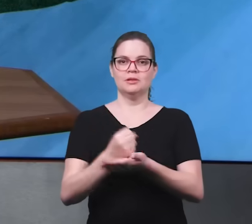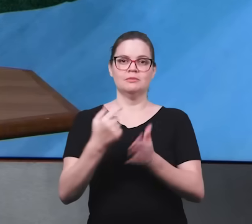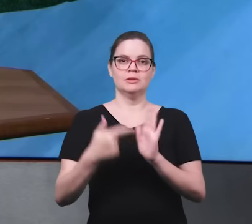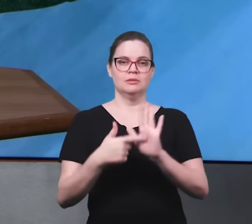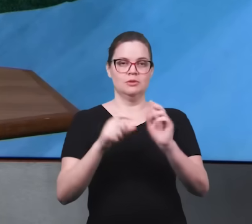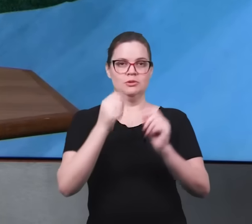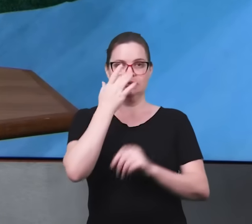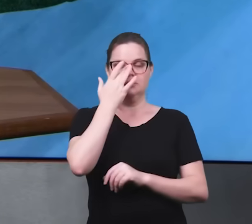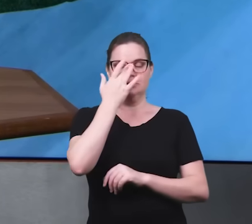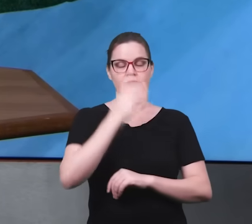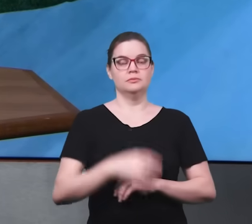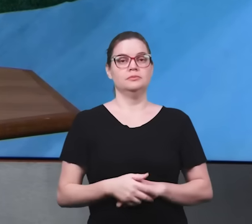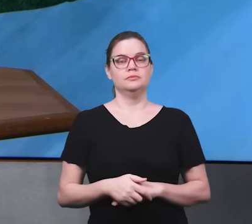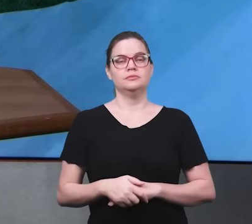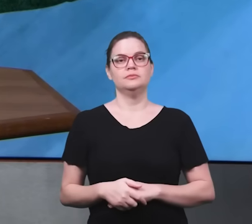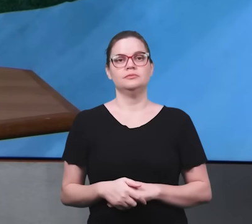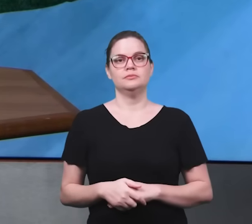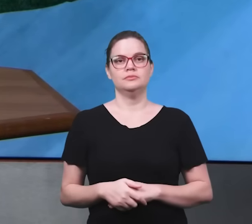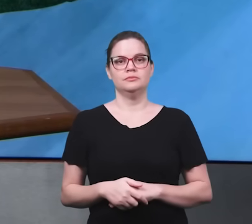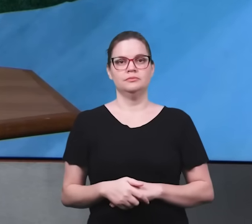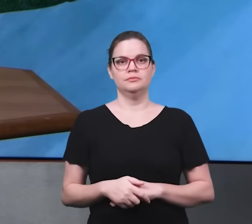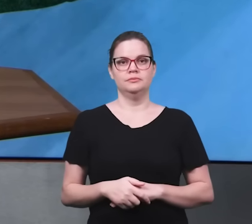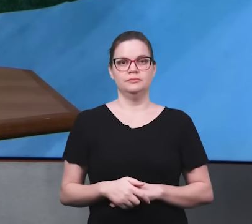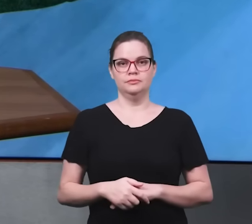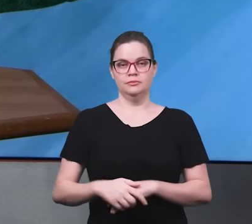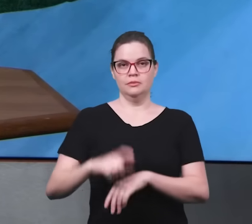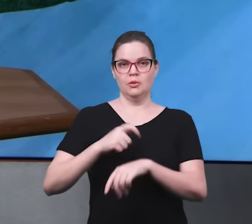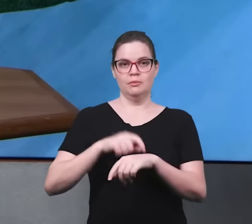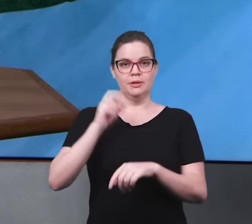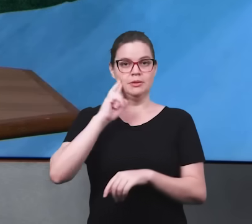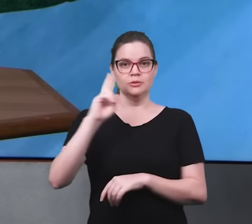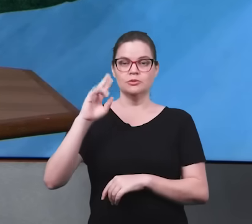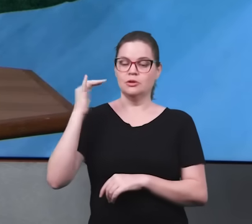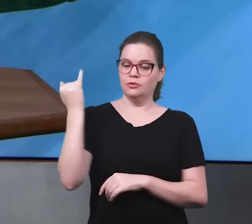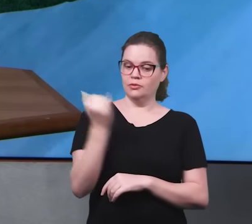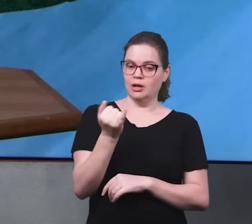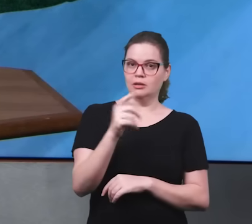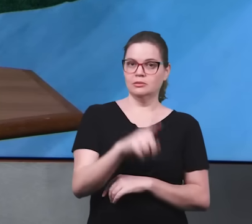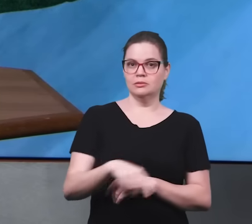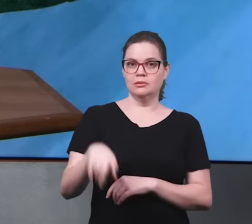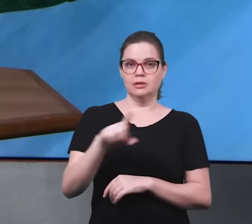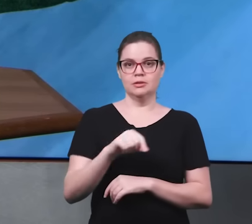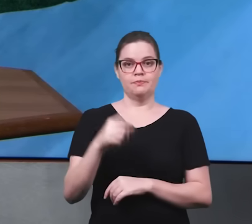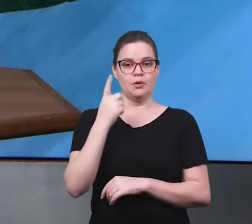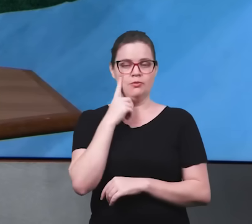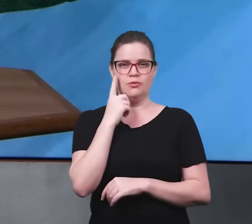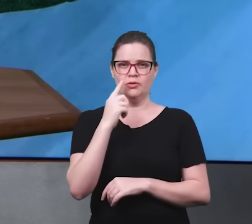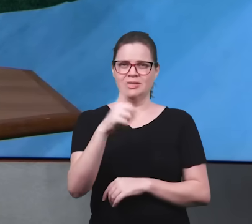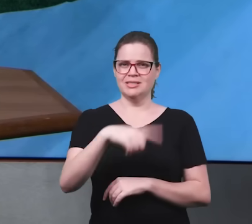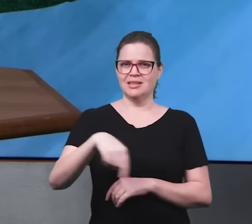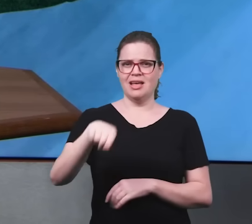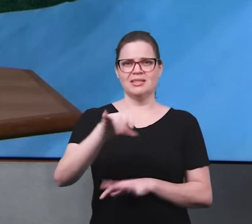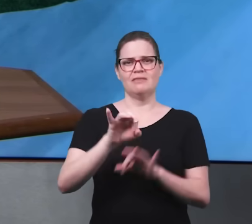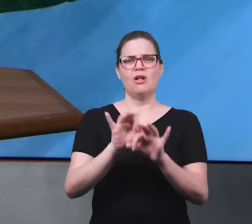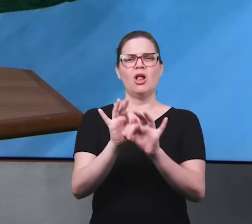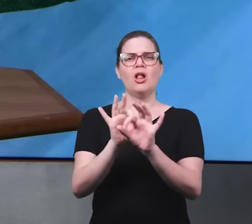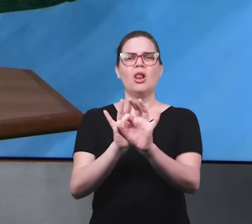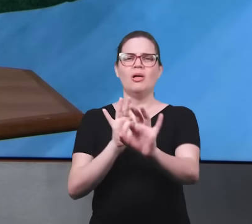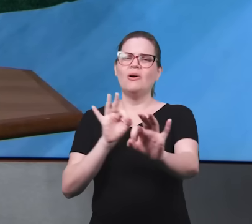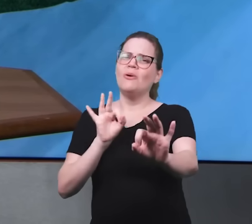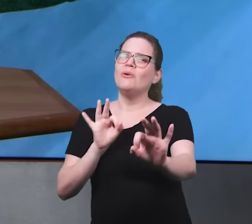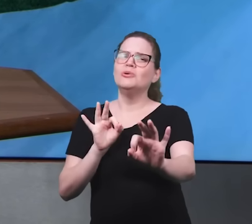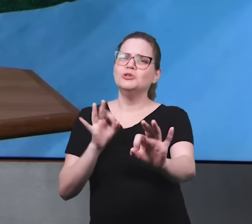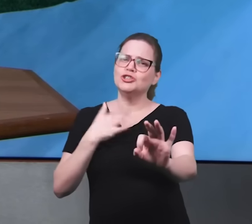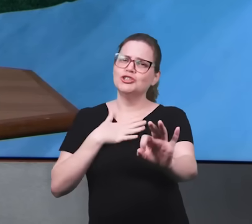Testamento, quando o Senhor fala o seguinte: olha, vós que estáveis longe, já